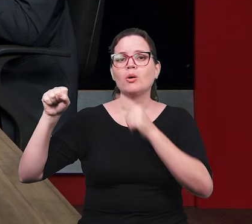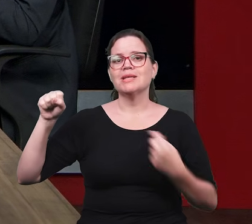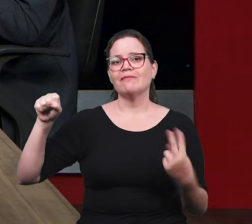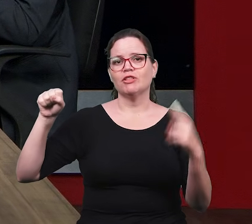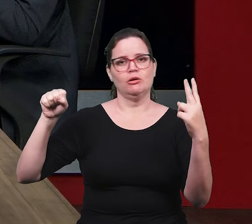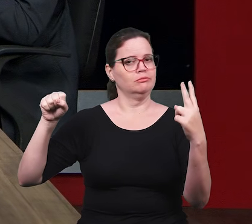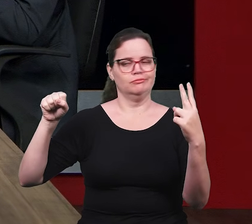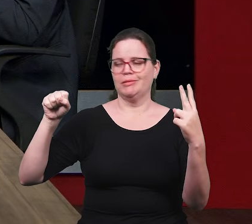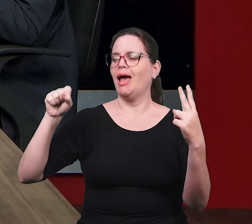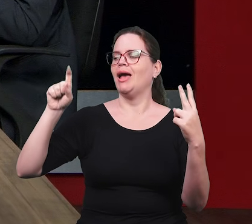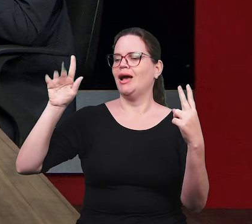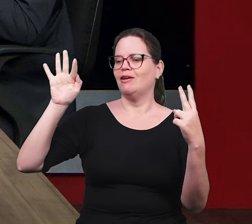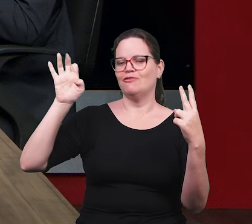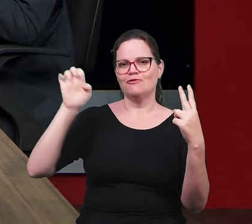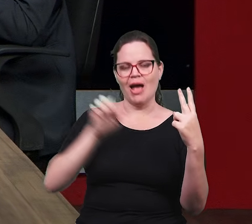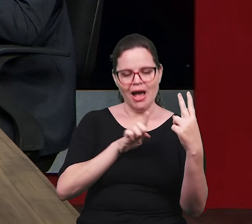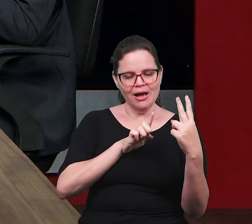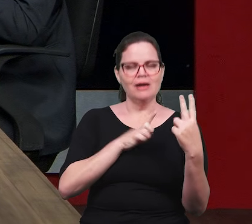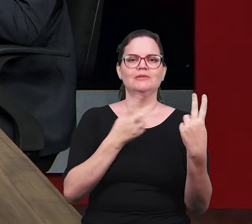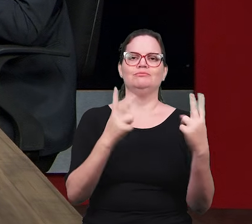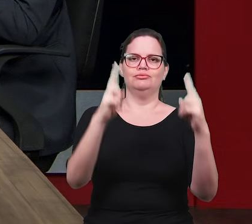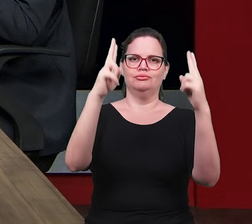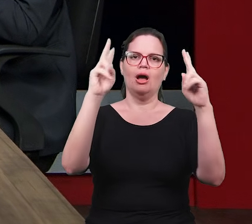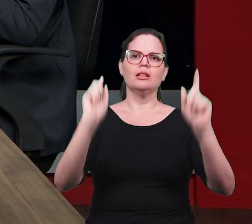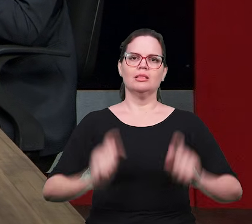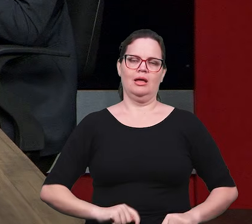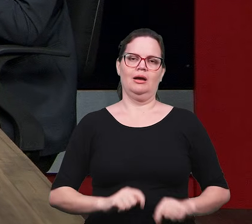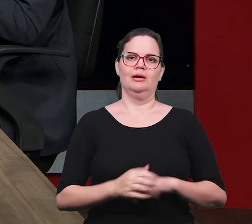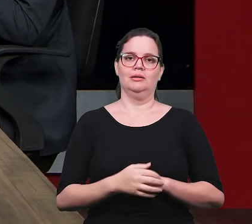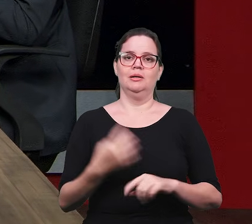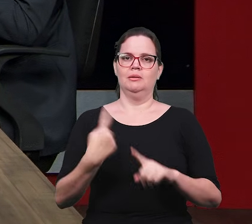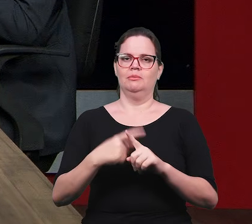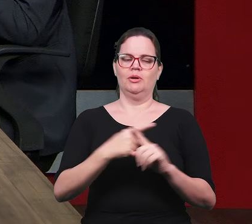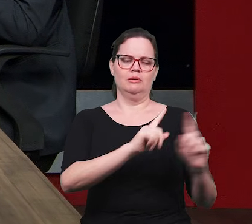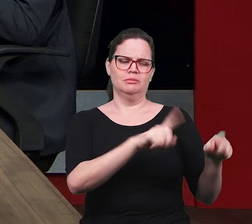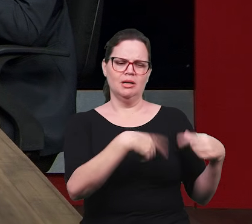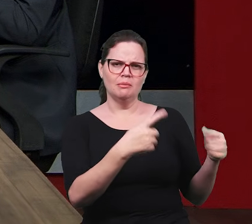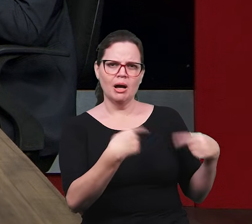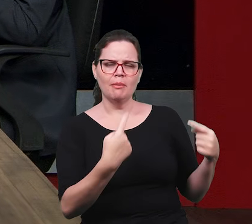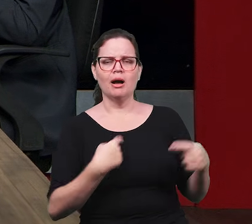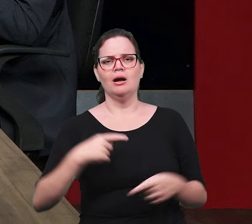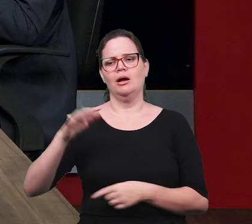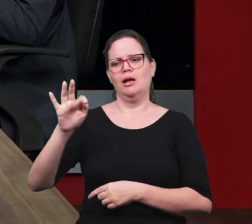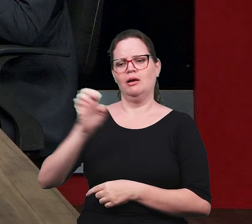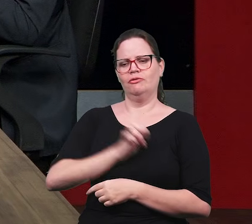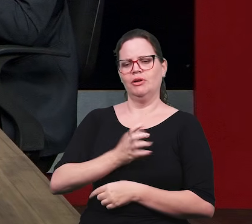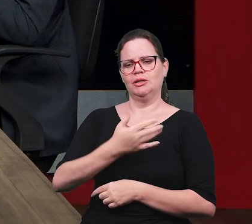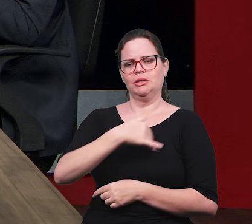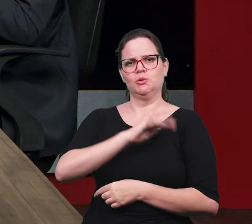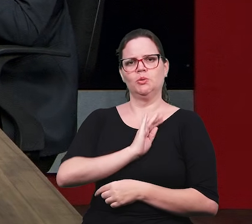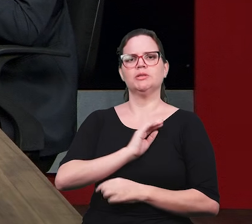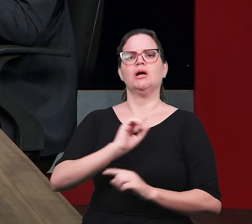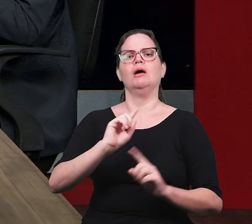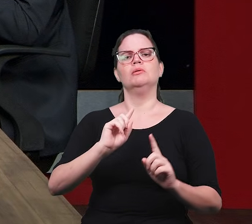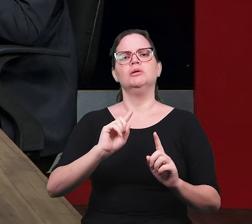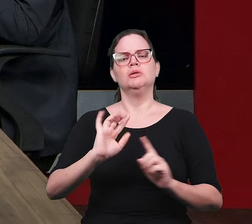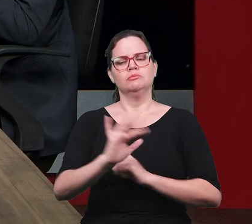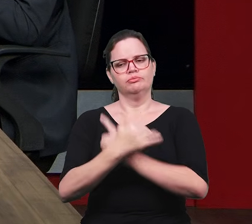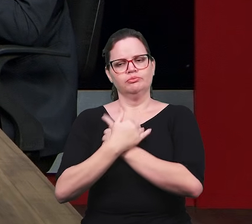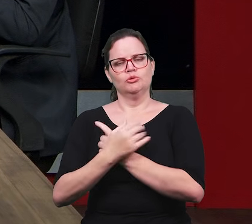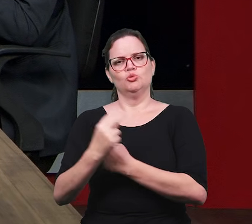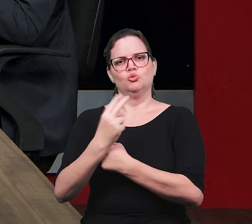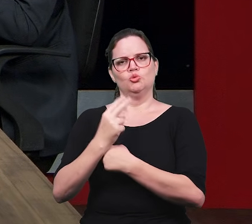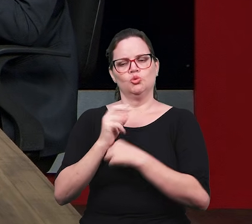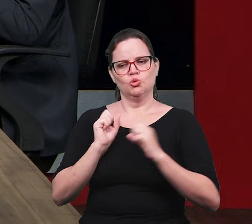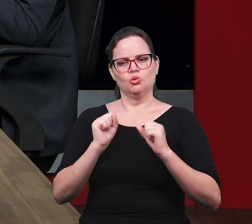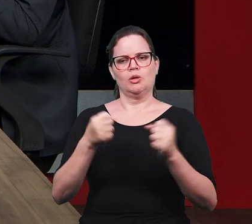vitória. É a fé realmente que nos sustenta, que nos ampara em meio a todas as perseguições existentes. Seja ela física, como a igreja